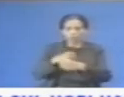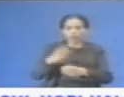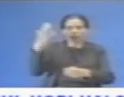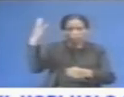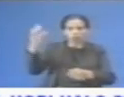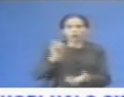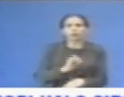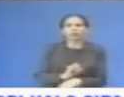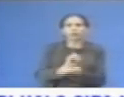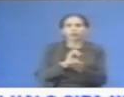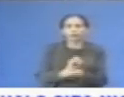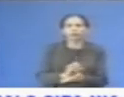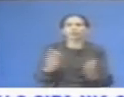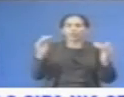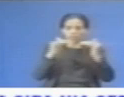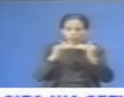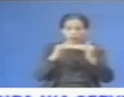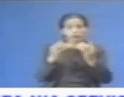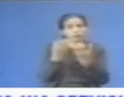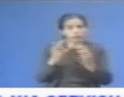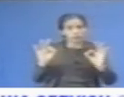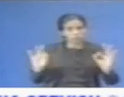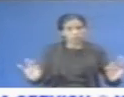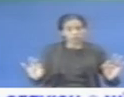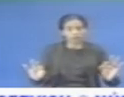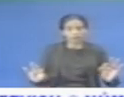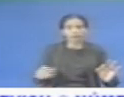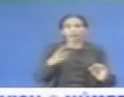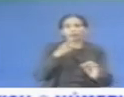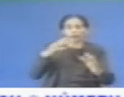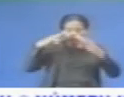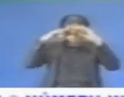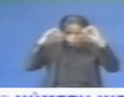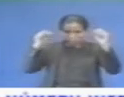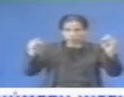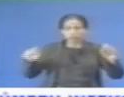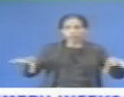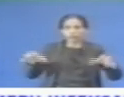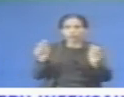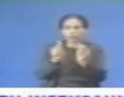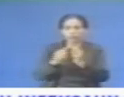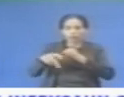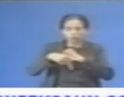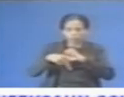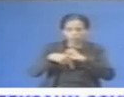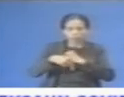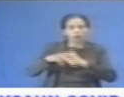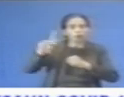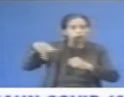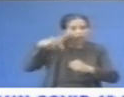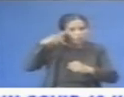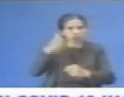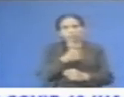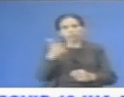oikusi. Ao fim remata encontro, Arsênio Paixão Bano Hateten, pronto coopera o partido político Sira Selo,